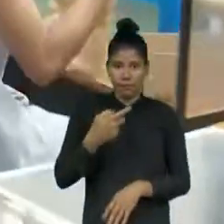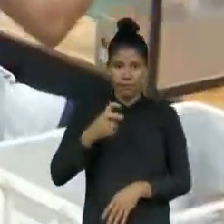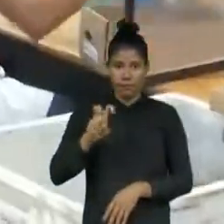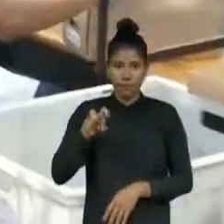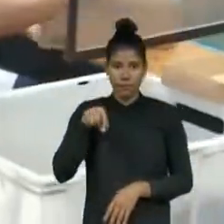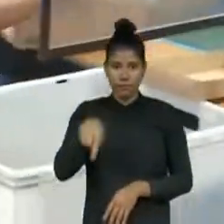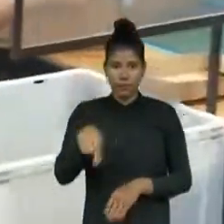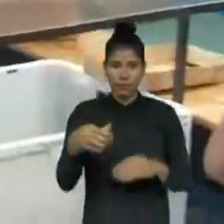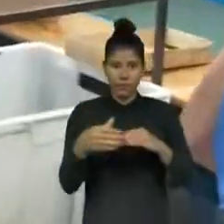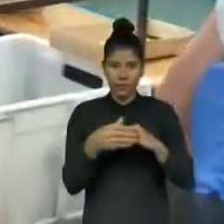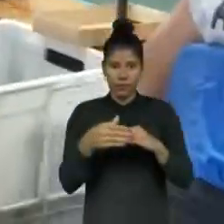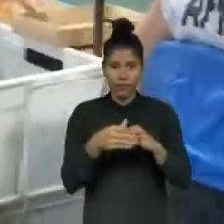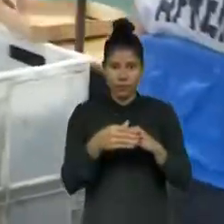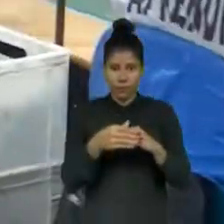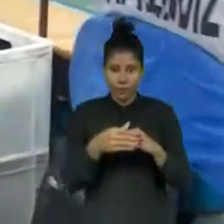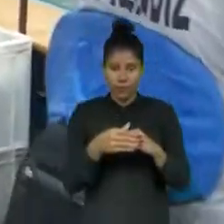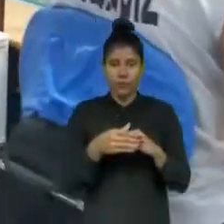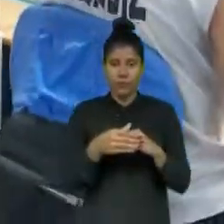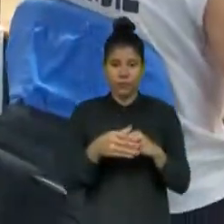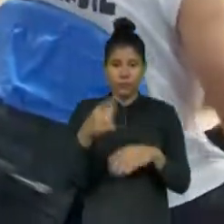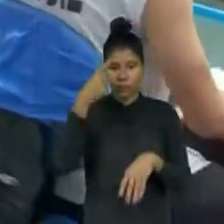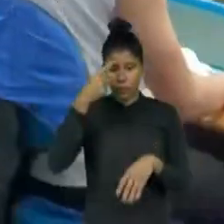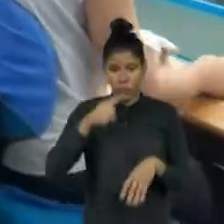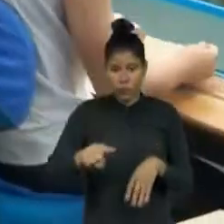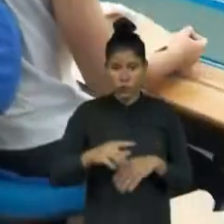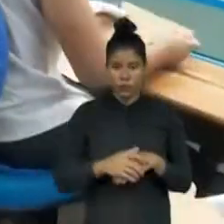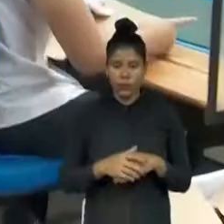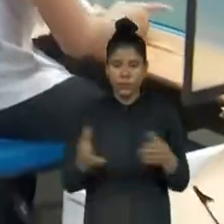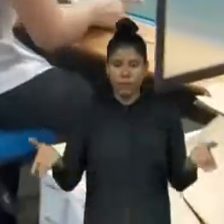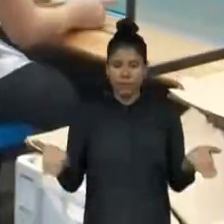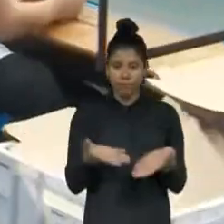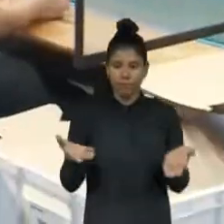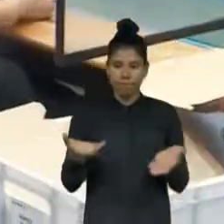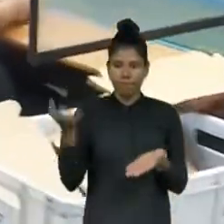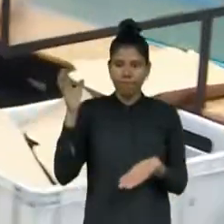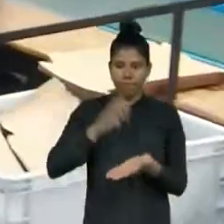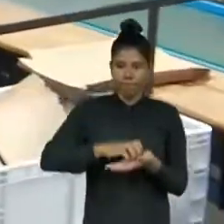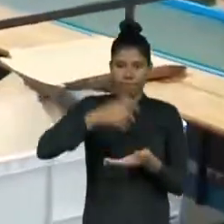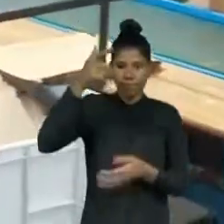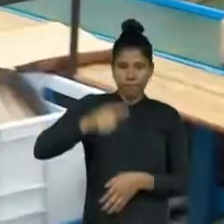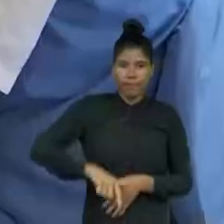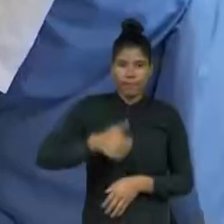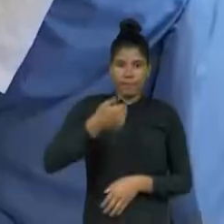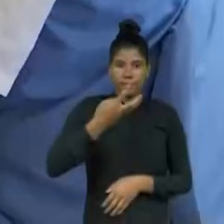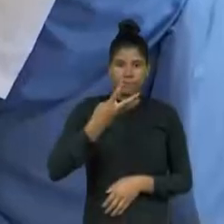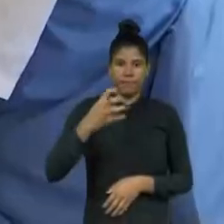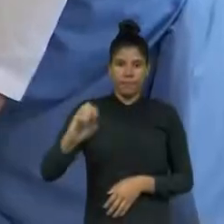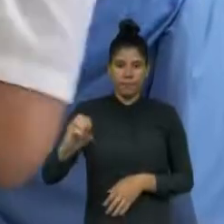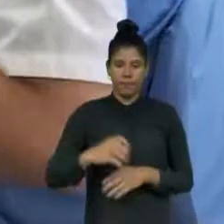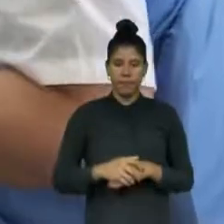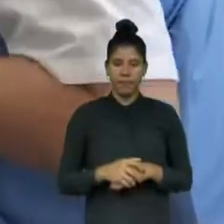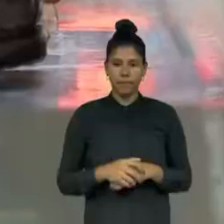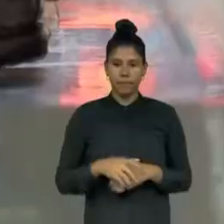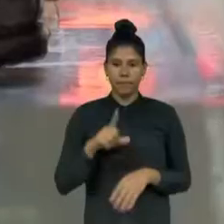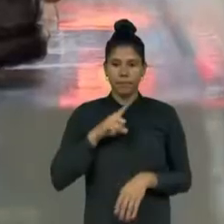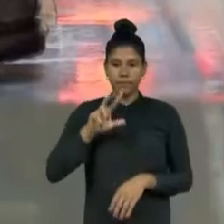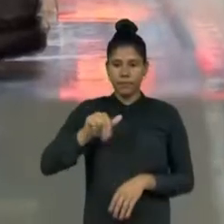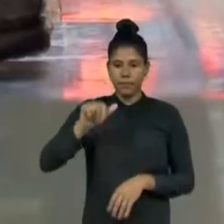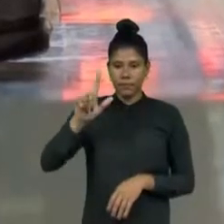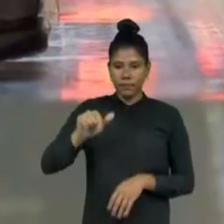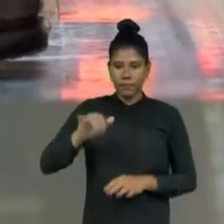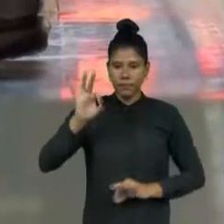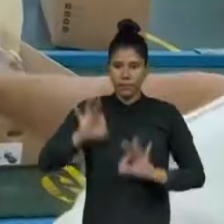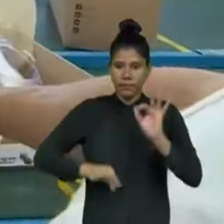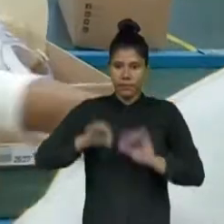dia. Este mês está contratando mais 140 para as mais diversas funções. São vagas para preparação do